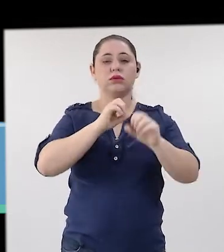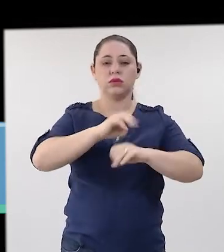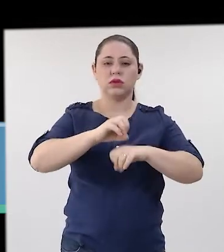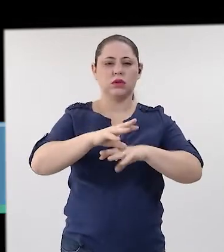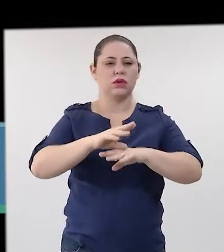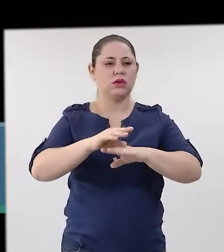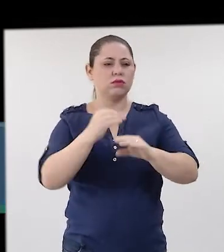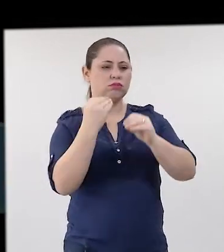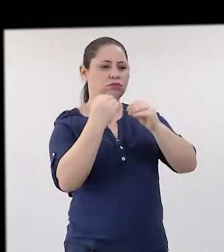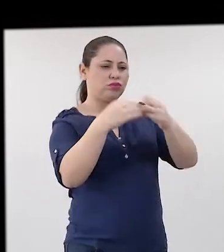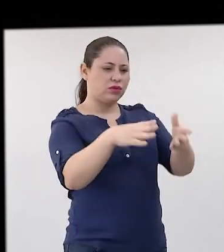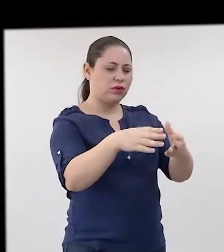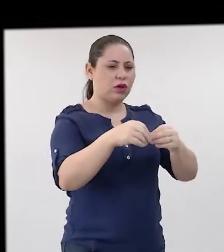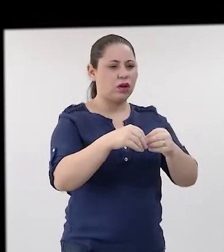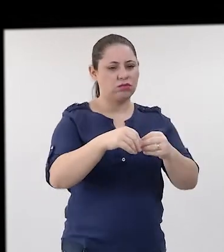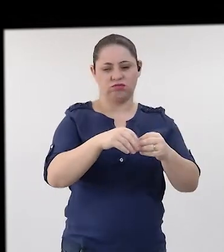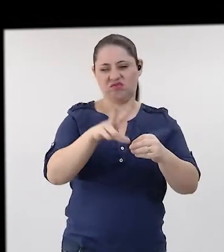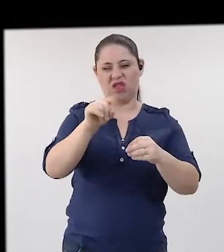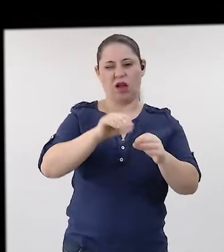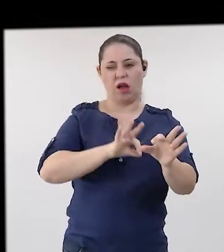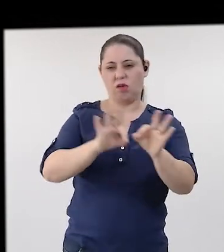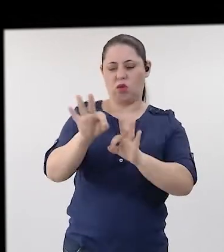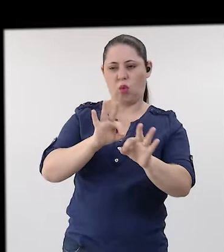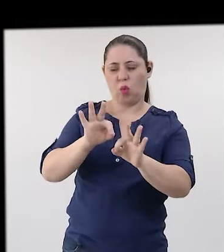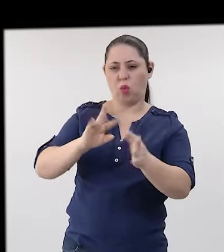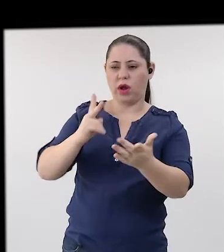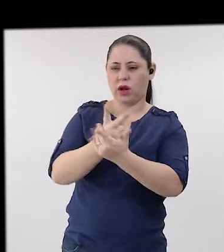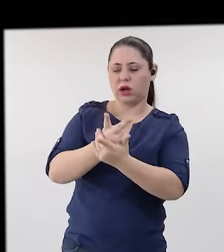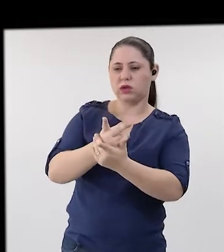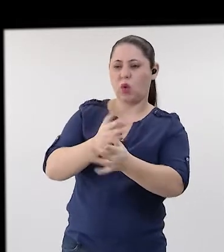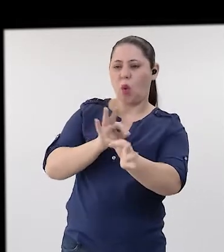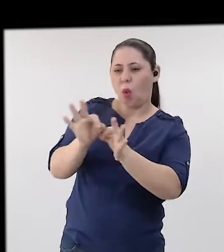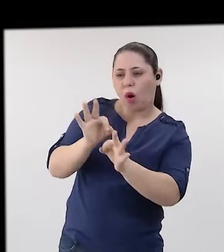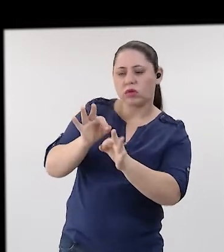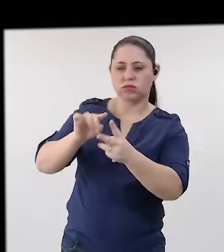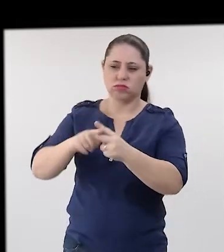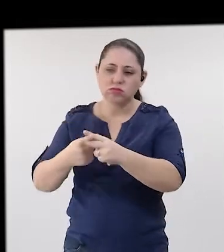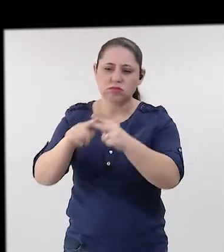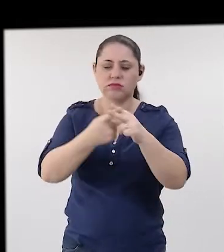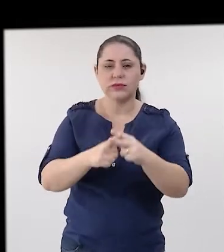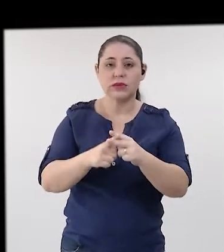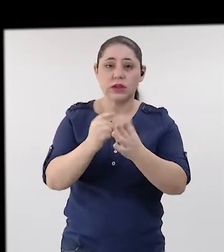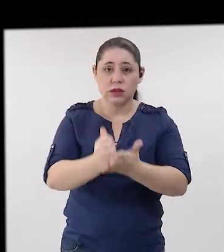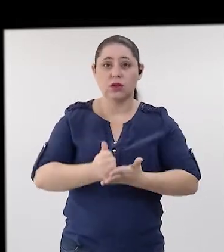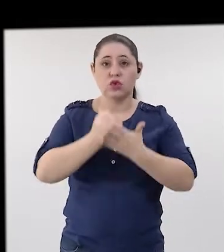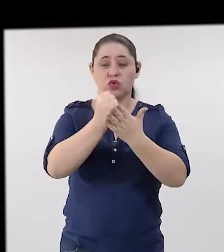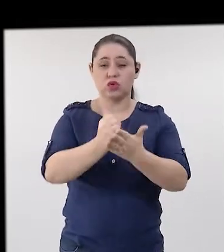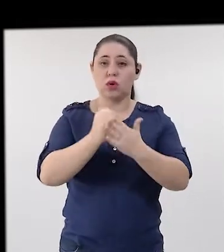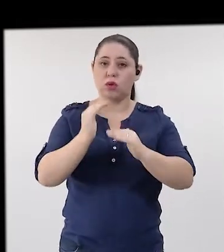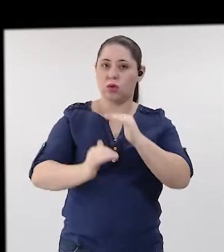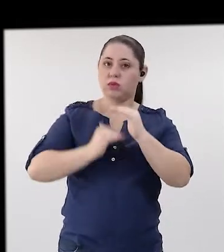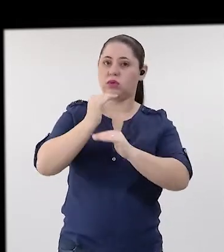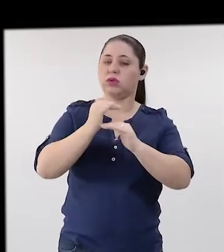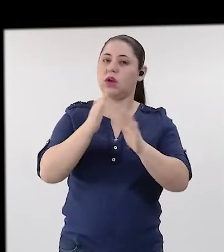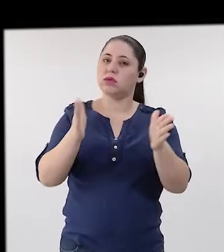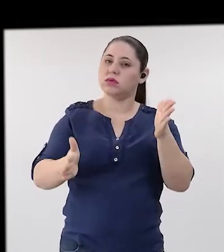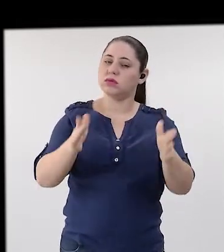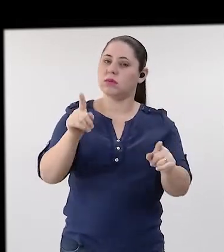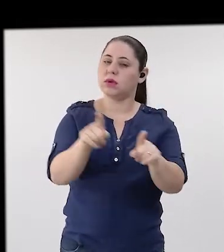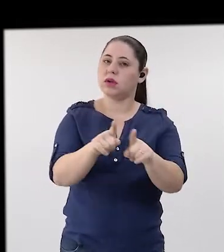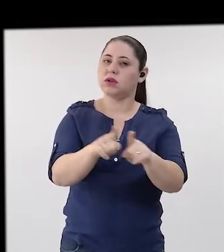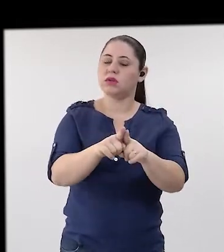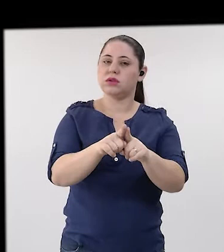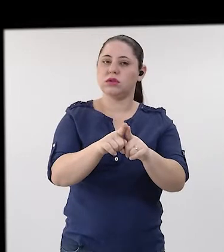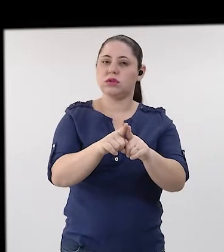utilizando. Então, a gente enviava para ele e falava, isso não está legal, ajusta isso. Faz uma correção naquilo. E isso ajudou com o processo